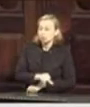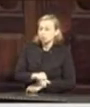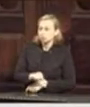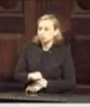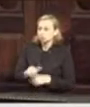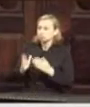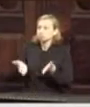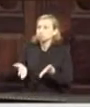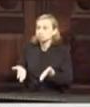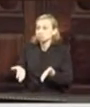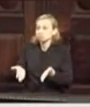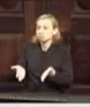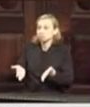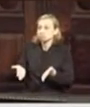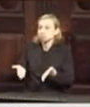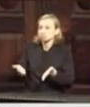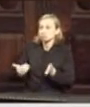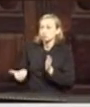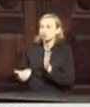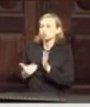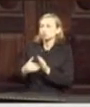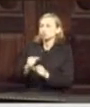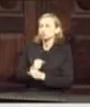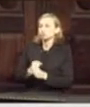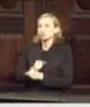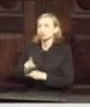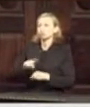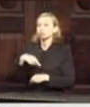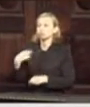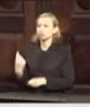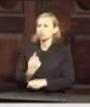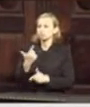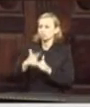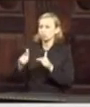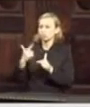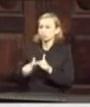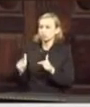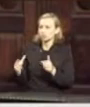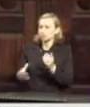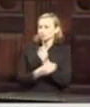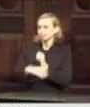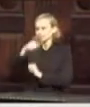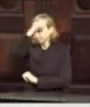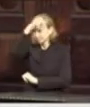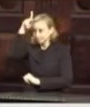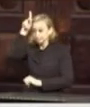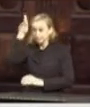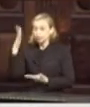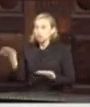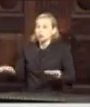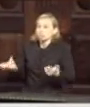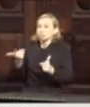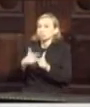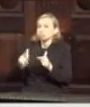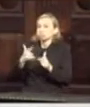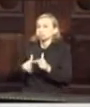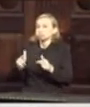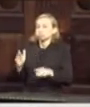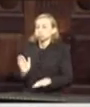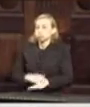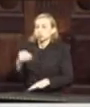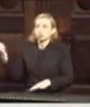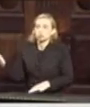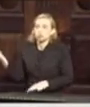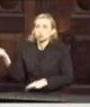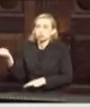anos. O nosso problema na segurança pública é um problema mais